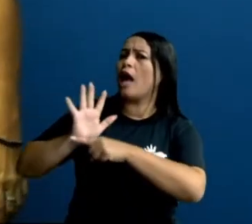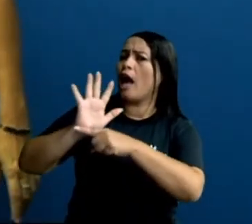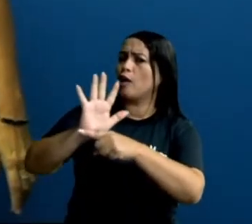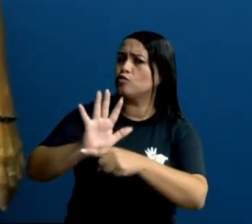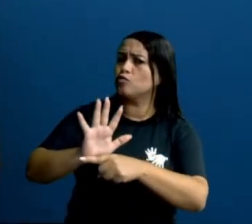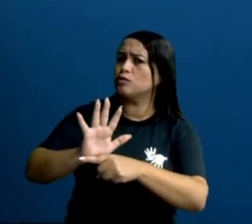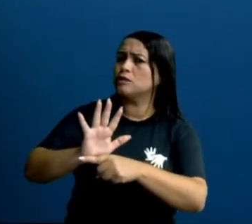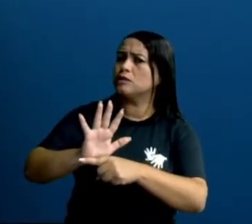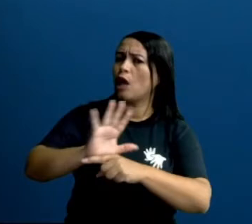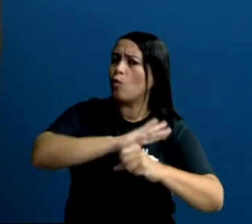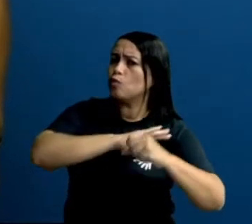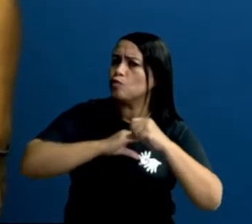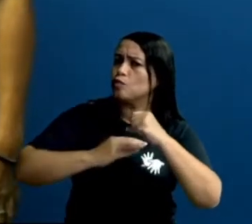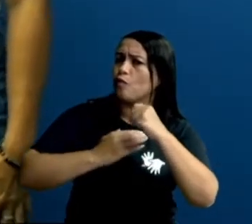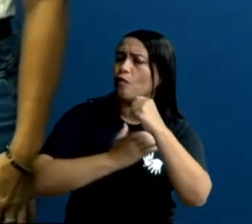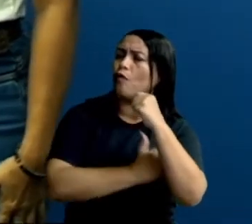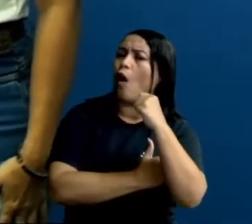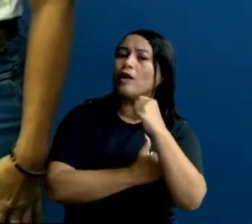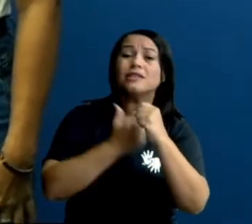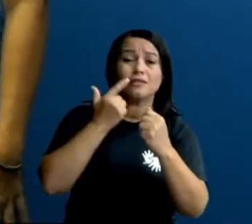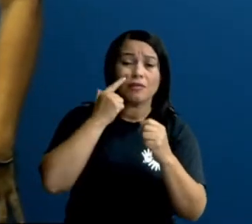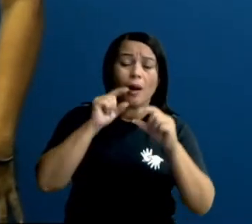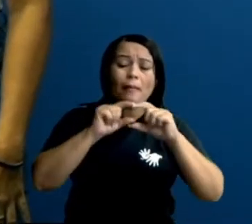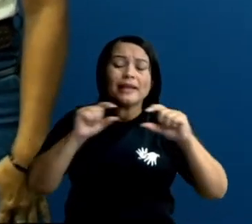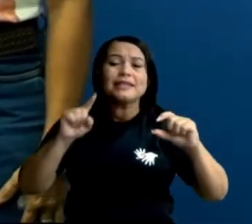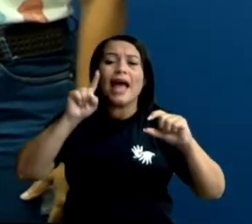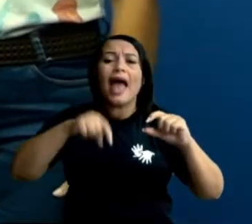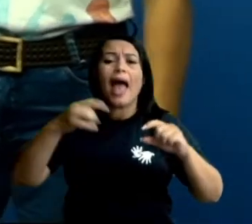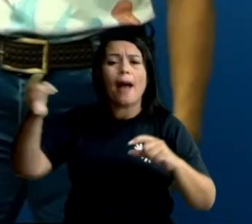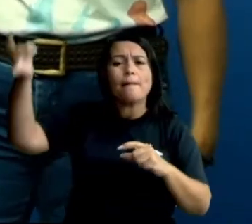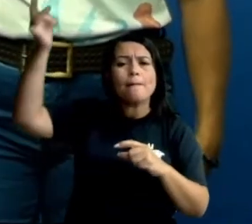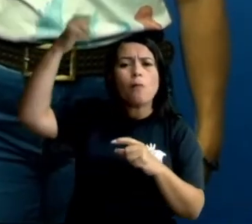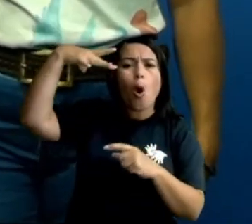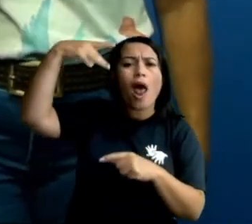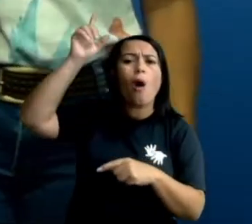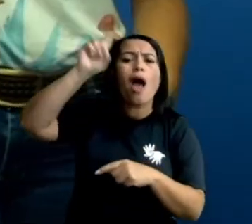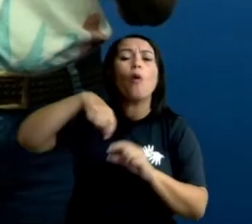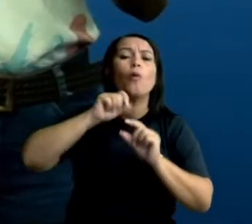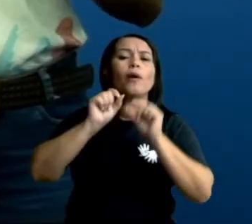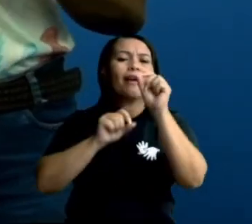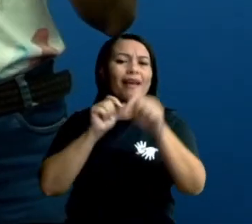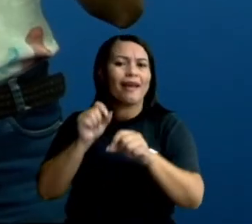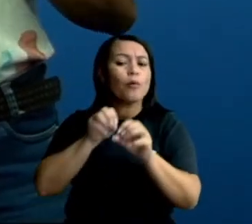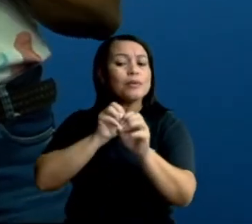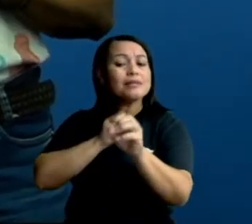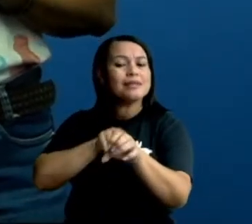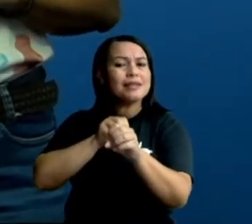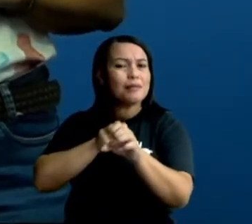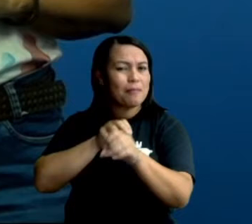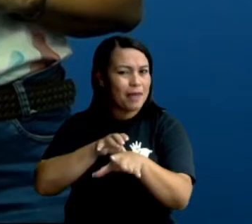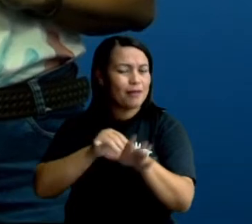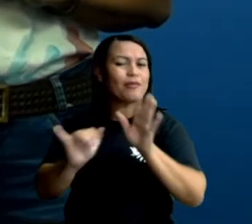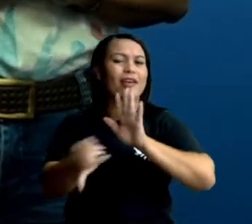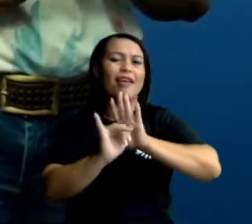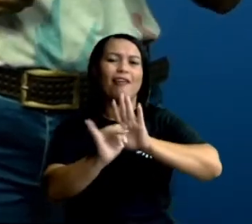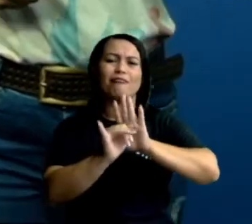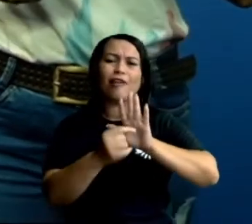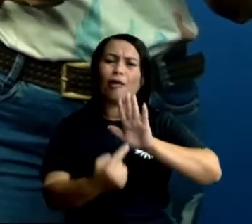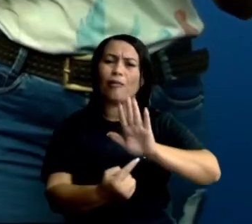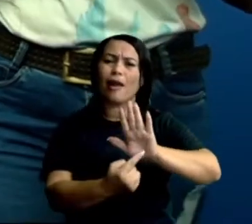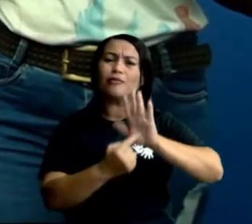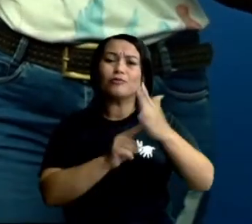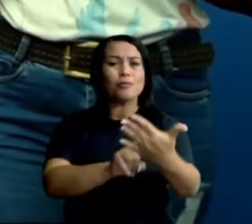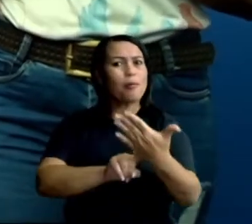essa partezinha aqui é o moral, é a moral, é o ensinamento que essa fábula nos traz.